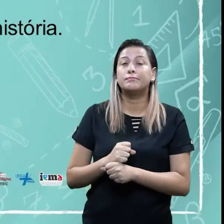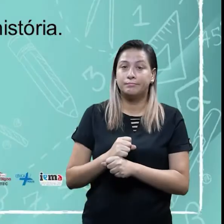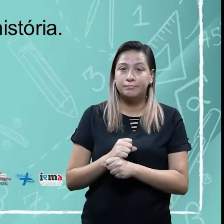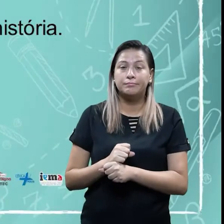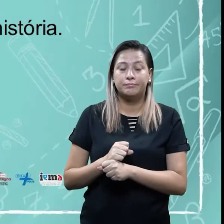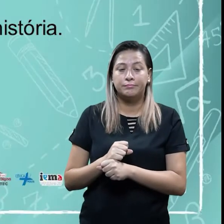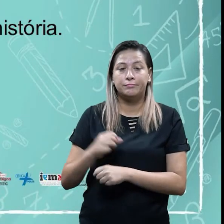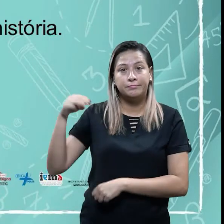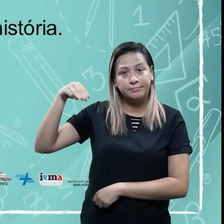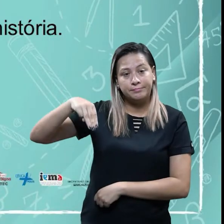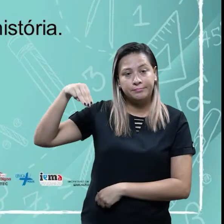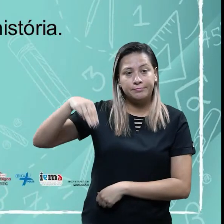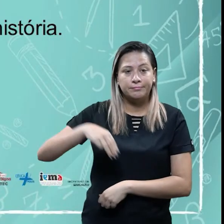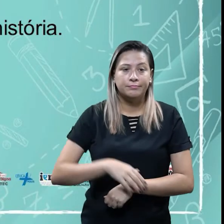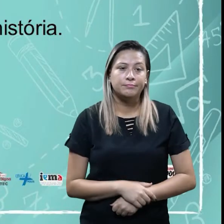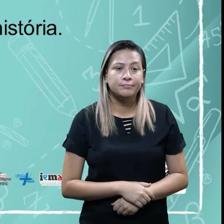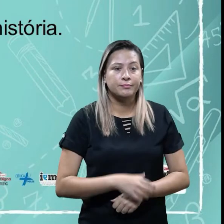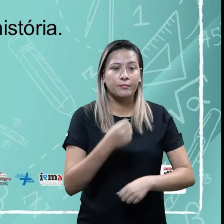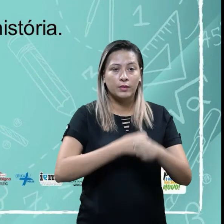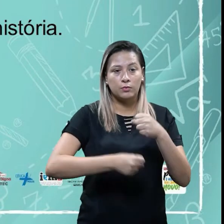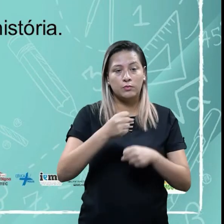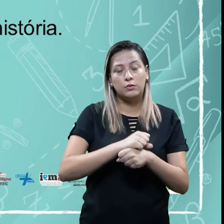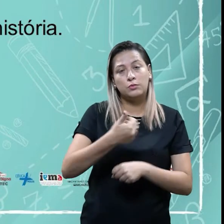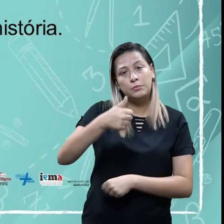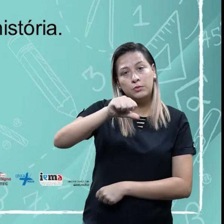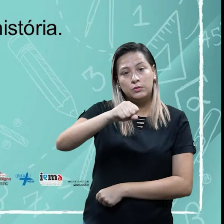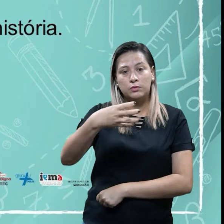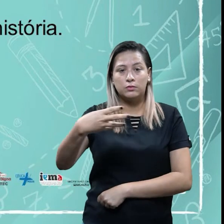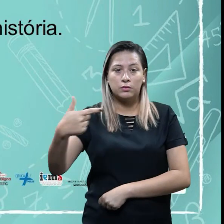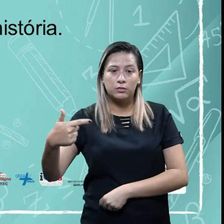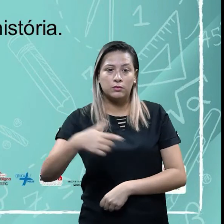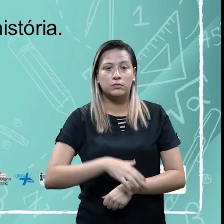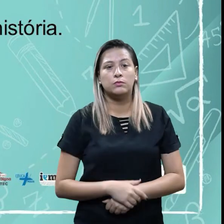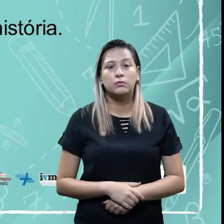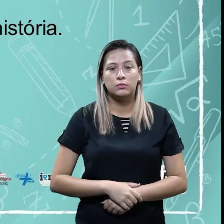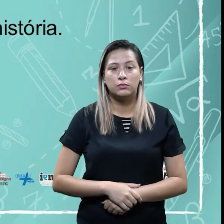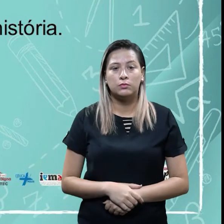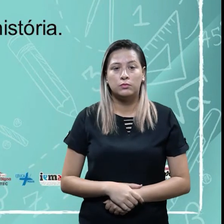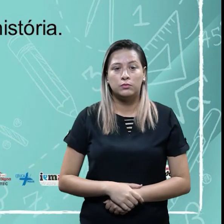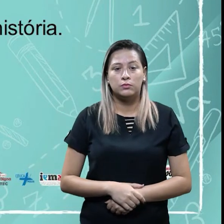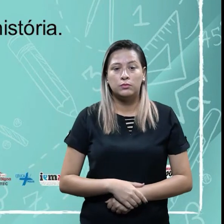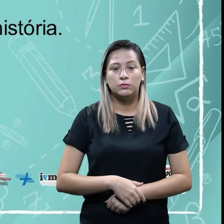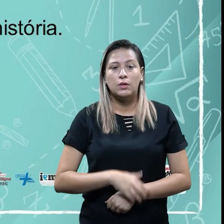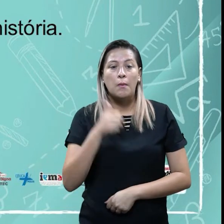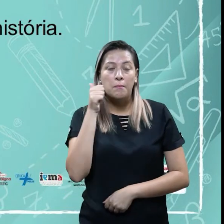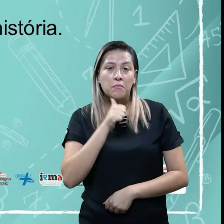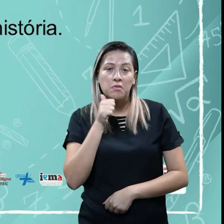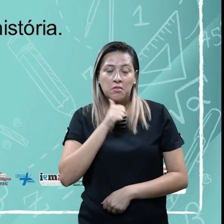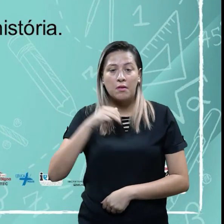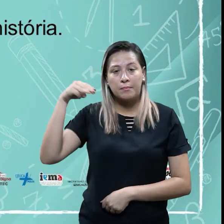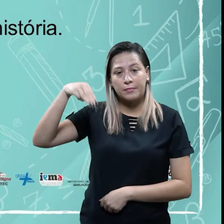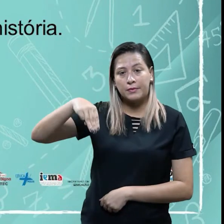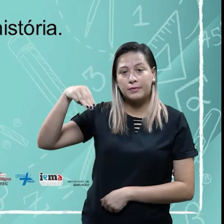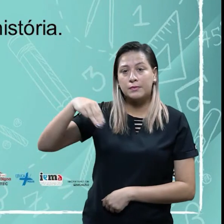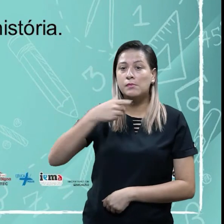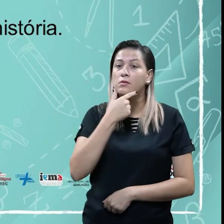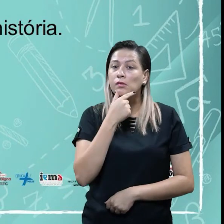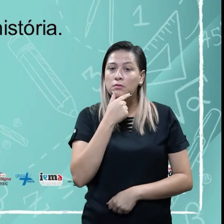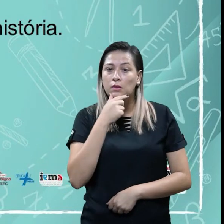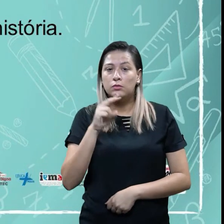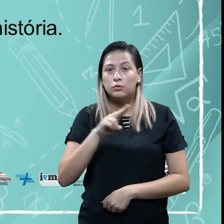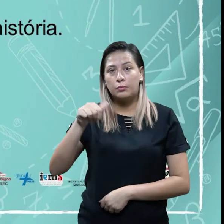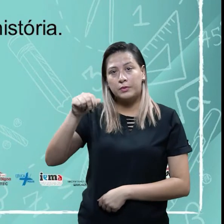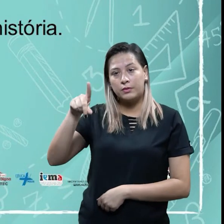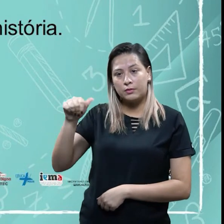matemáticos. Em 1842, a matemática inglesa Ada August Byron King, ela é mais conhecida